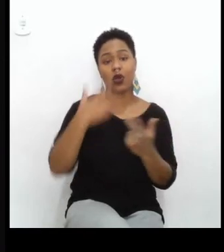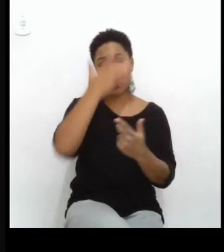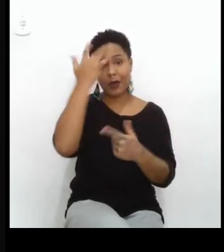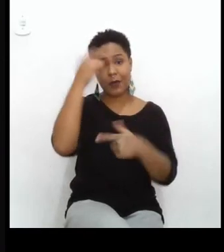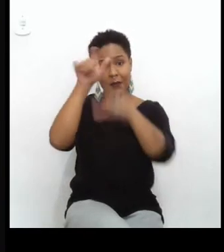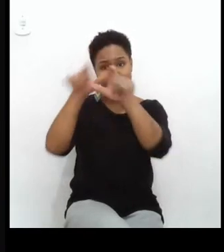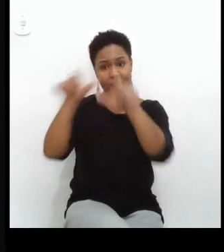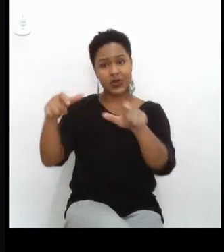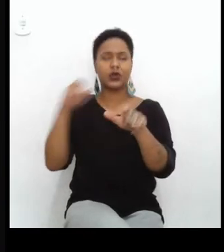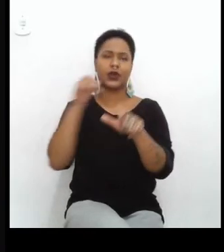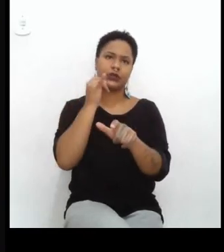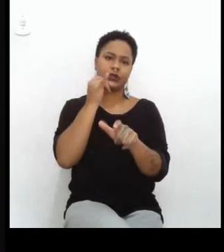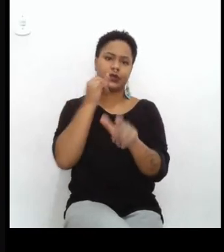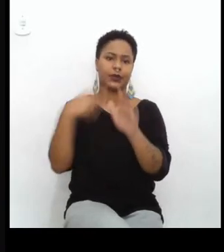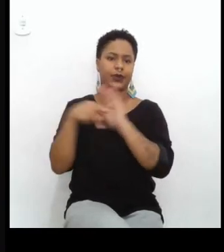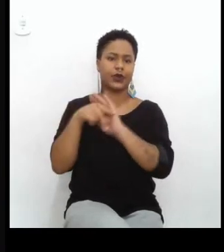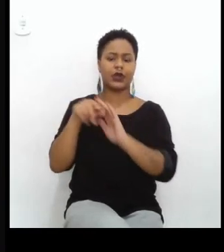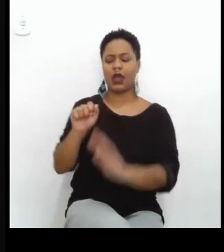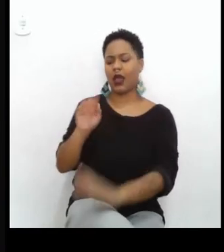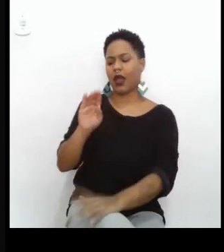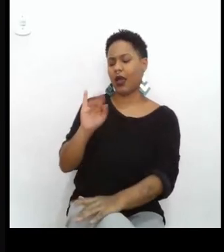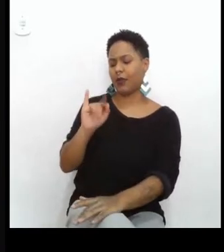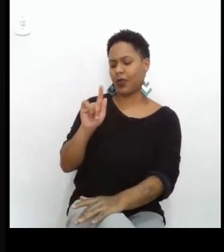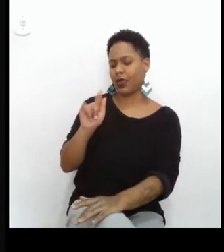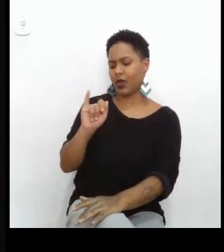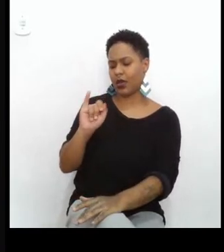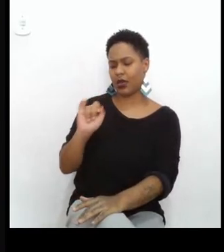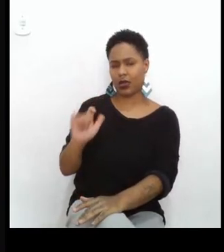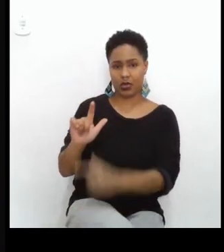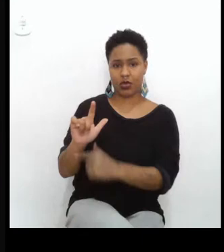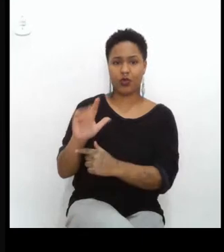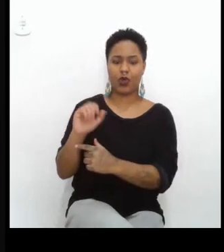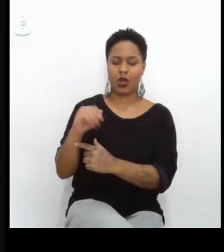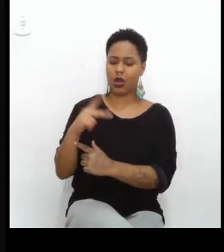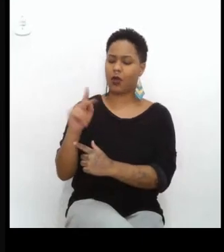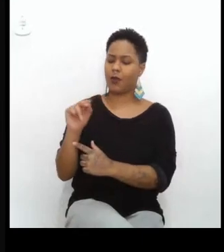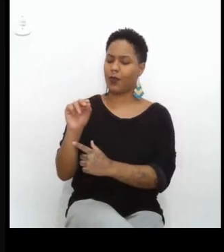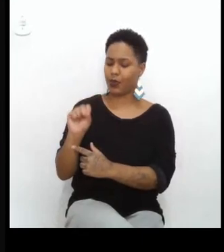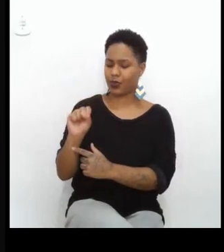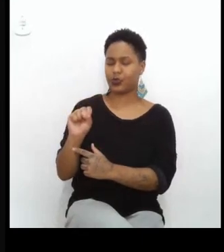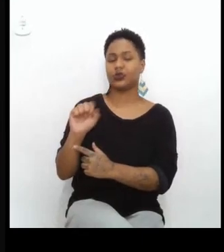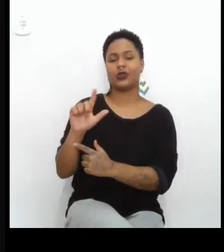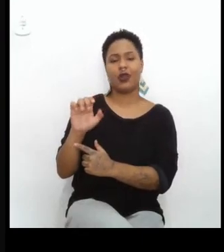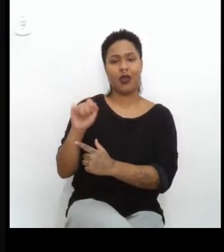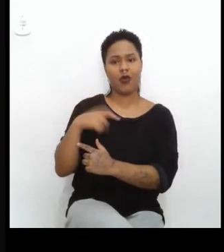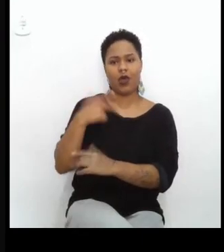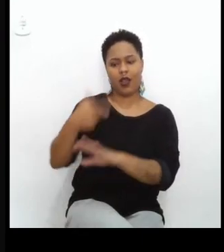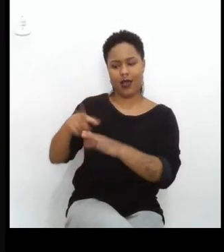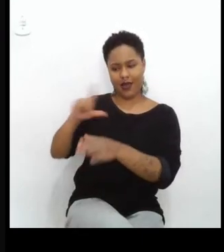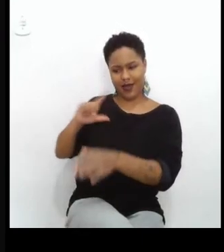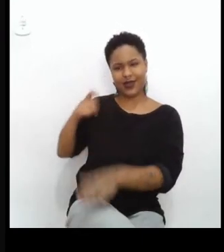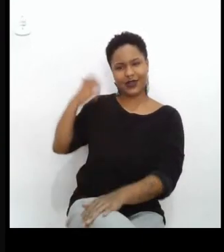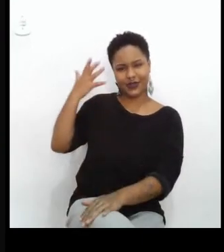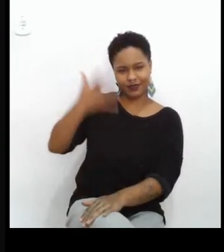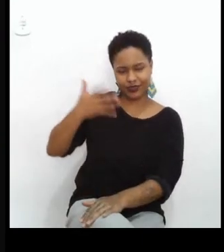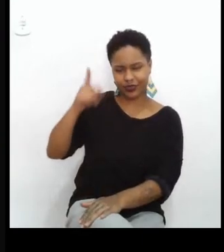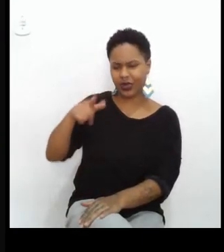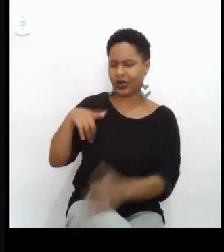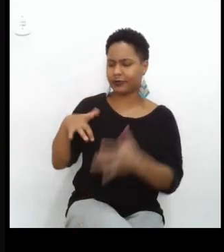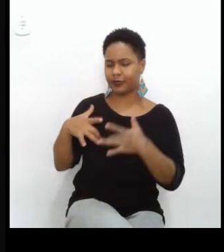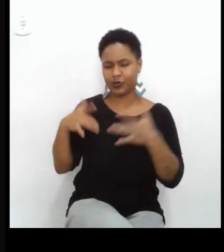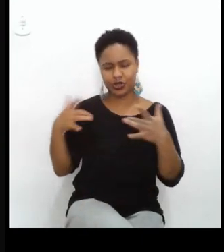exemplo a própria Abigail Campos Leal tá aqui na sala que foi muito generosa e participou com a gente de algumas dessas ações